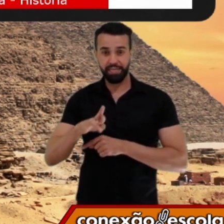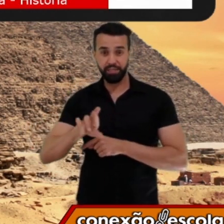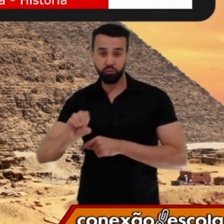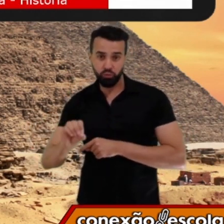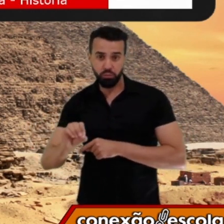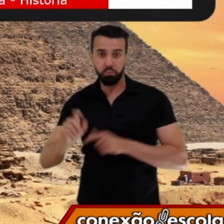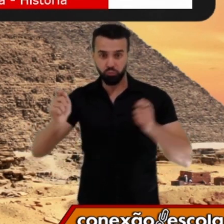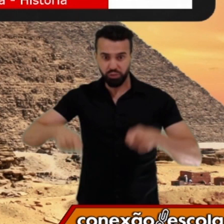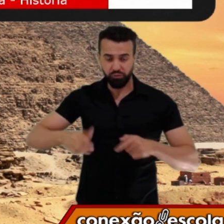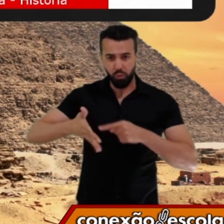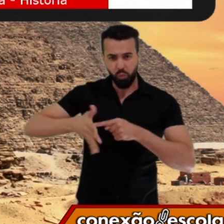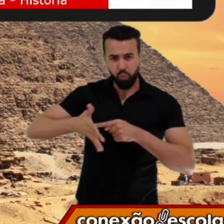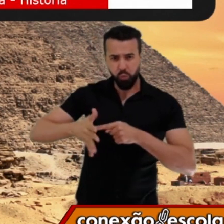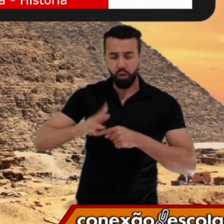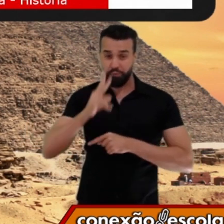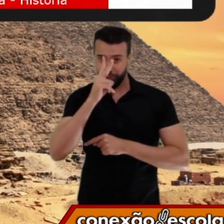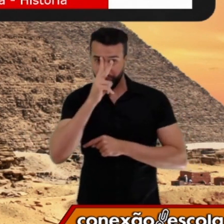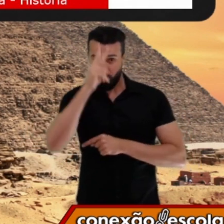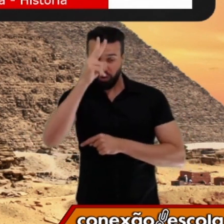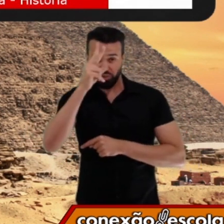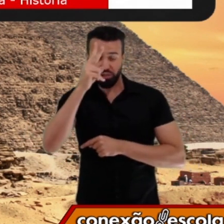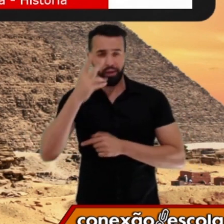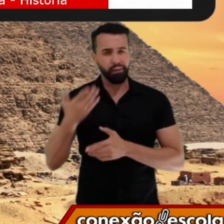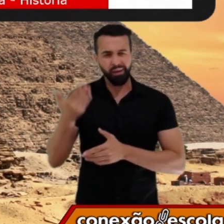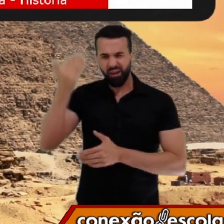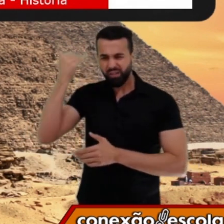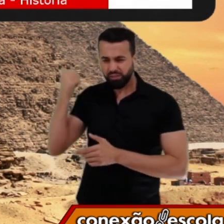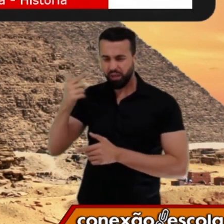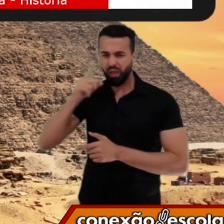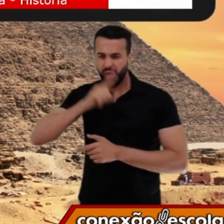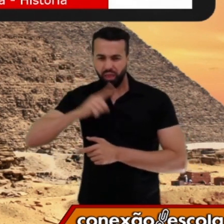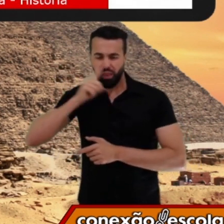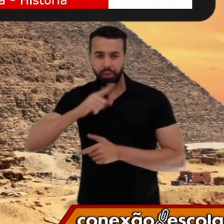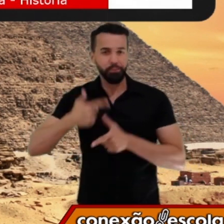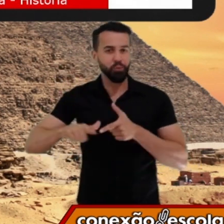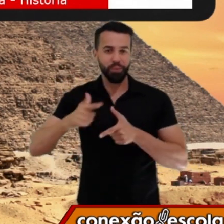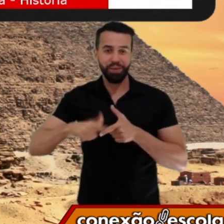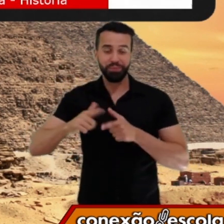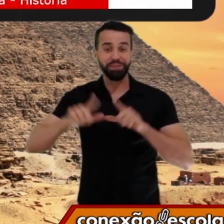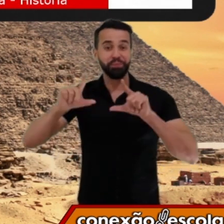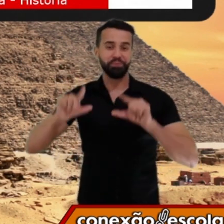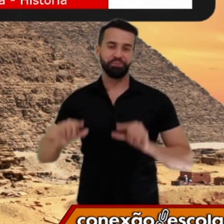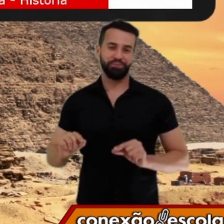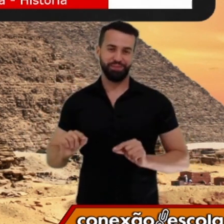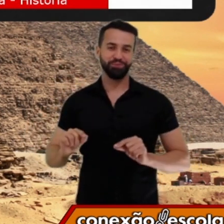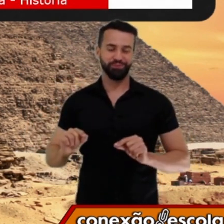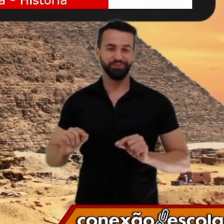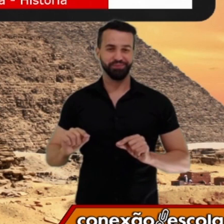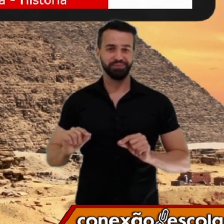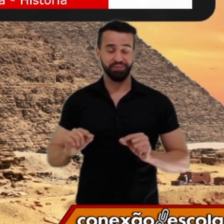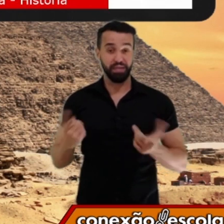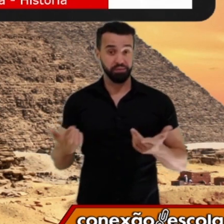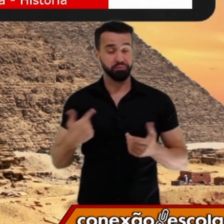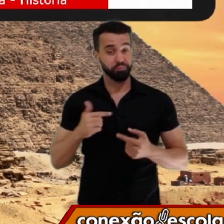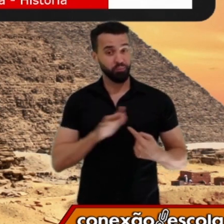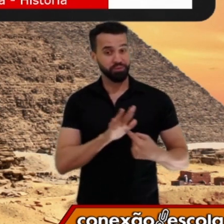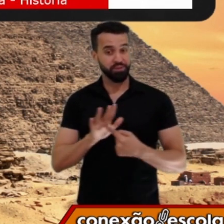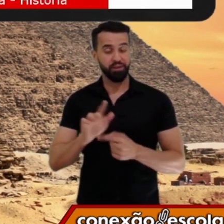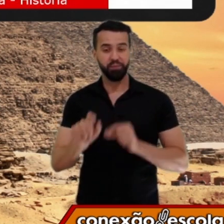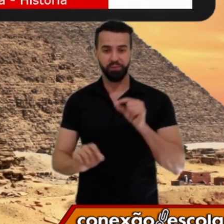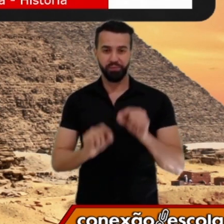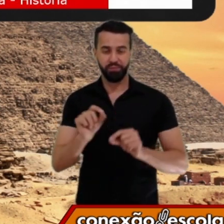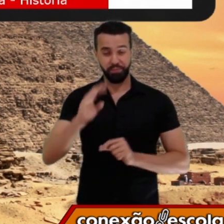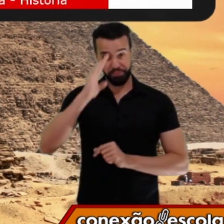mais velocidade e não dar os problemas que as máquinas anteriores apresentavam. Nós podemos citar como fator